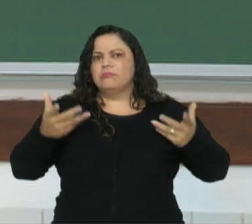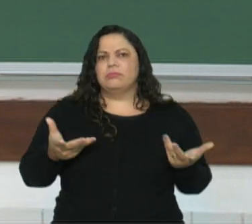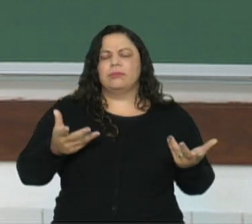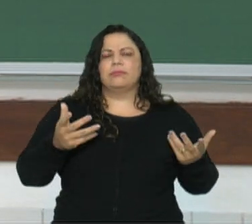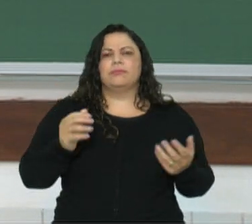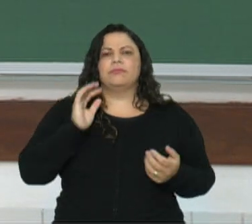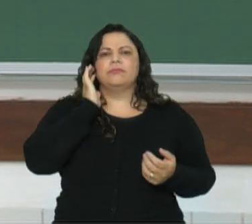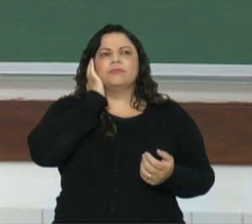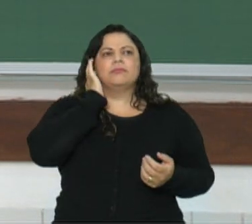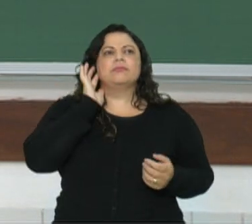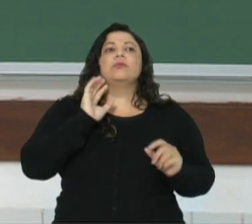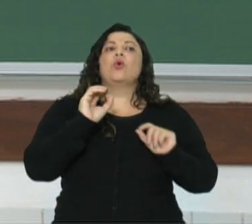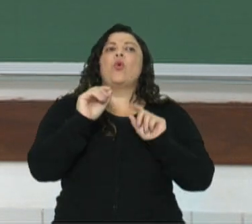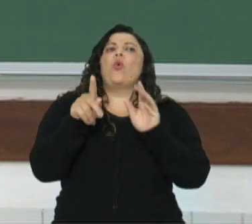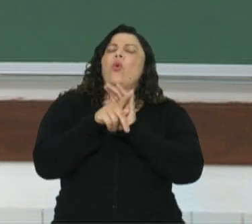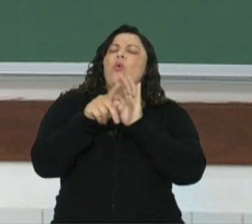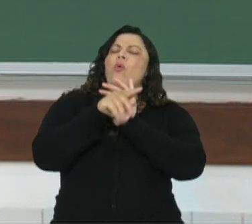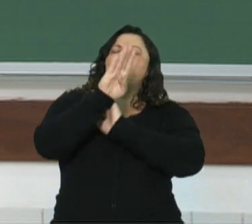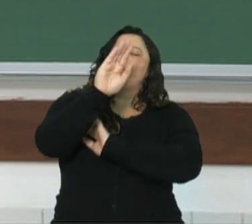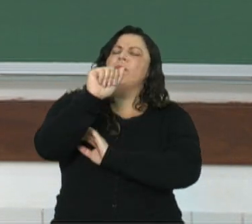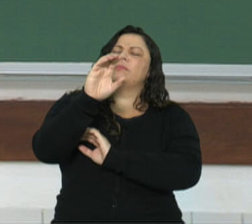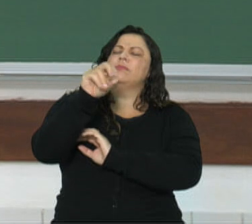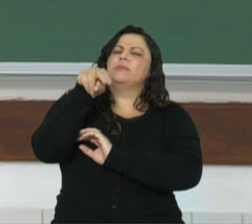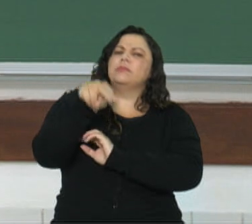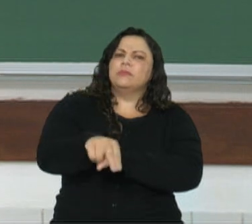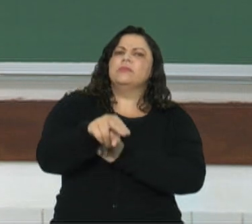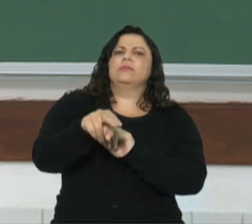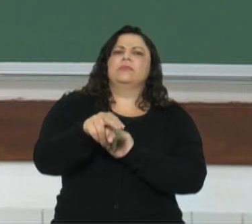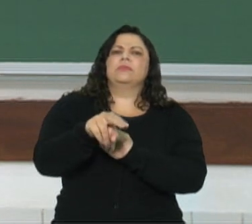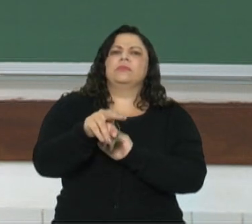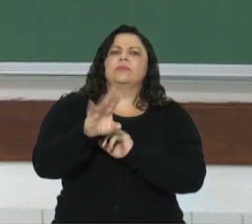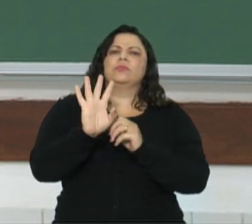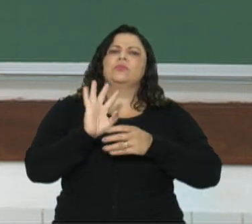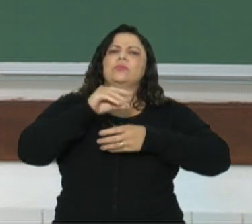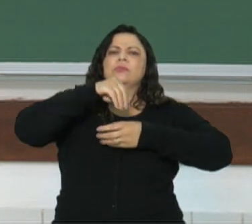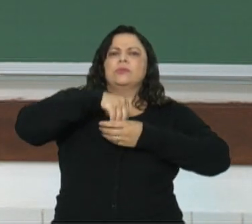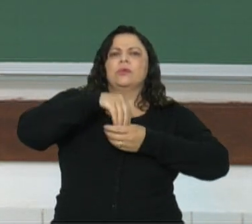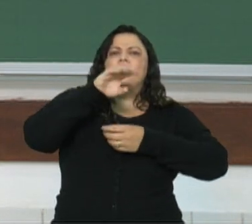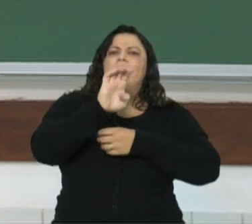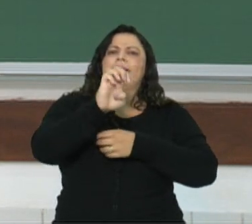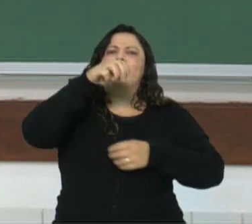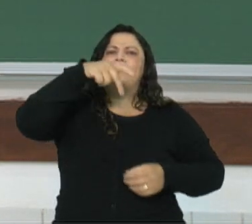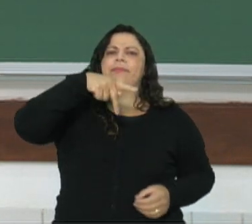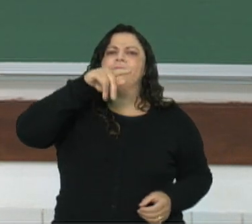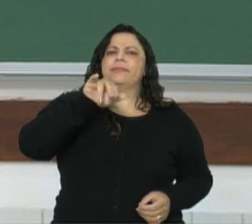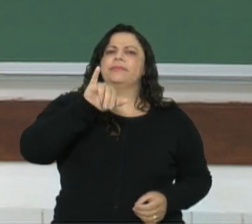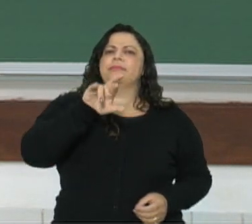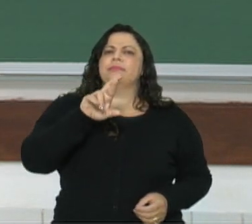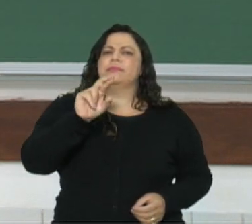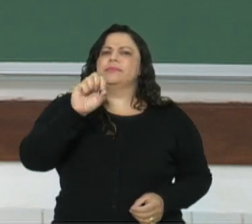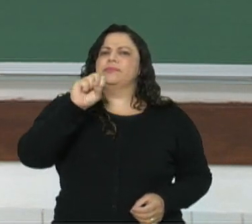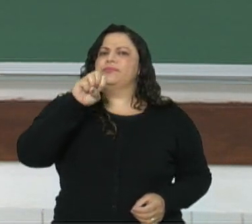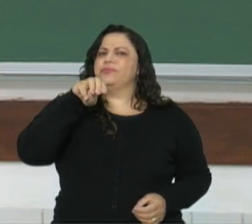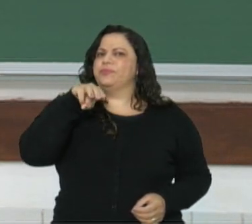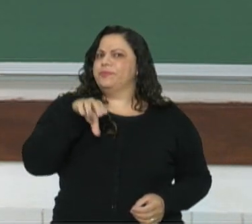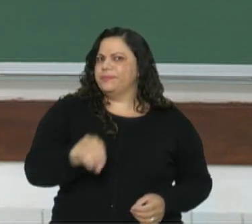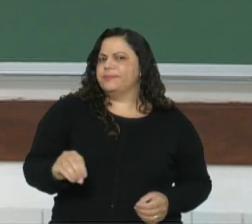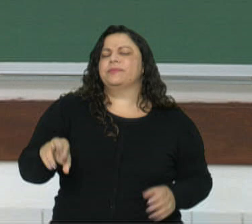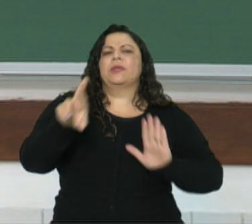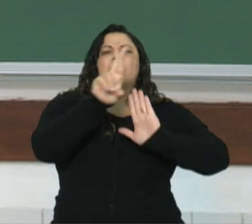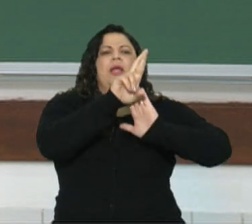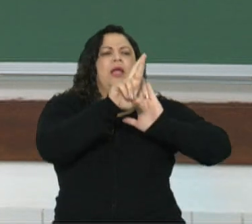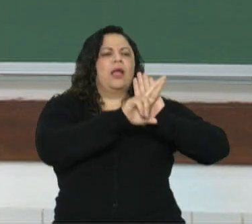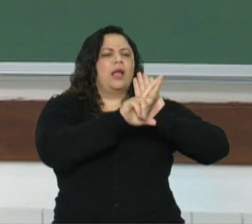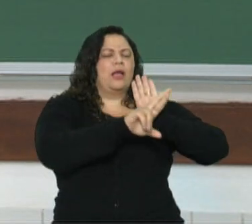Bacon, ele dentro desse empirismo, ele cria determinadas regras para fazer